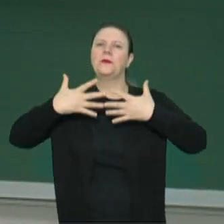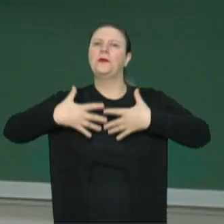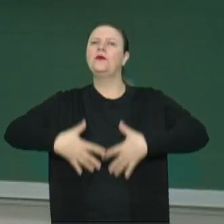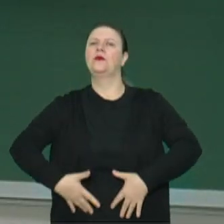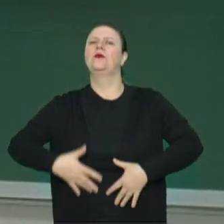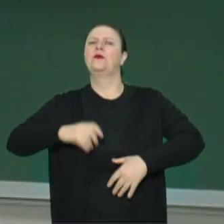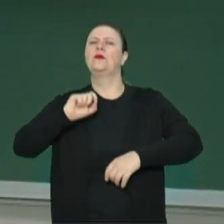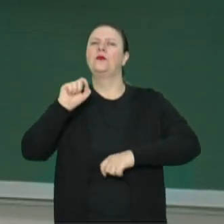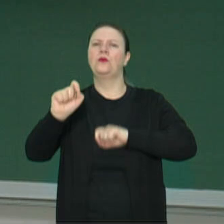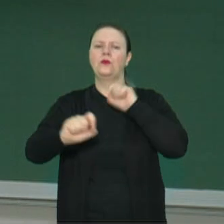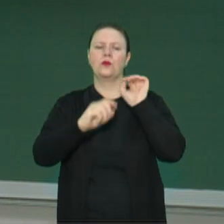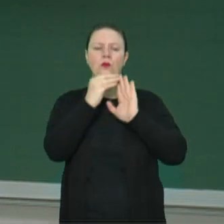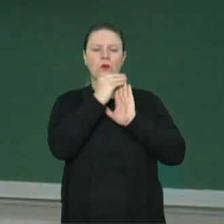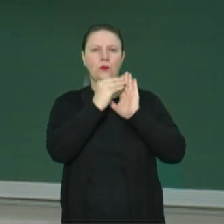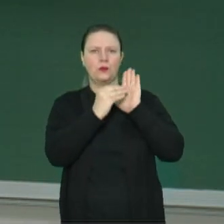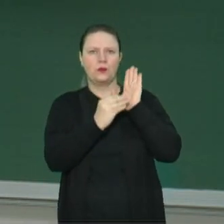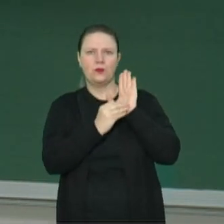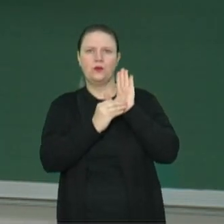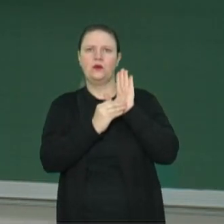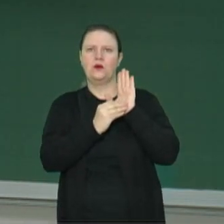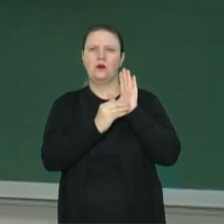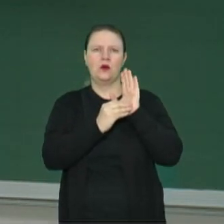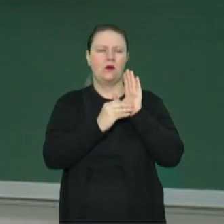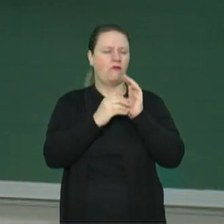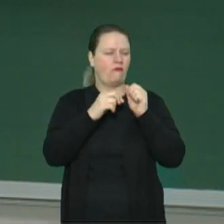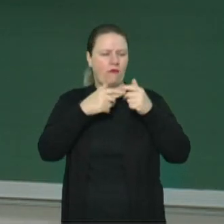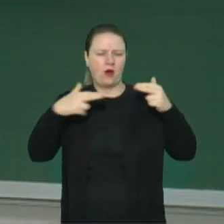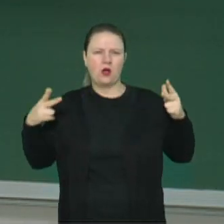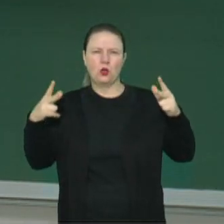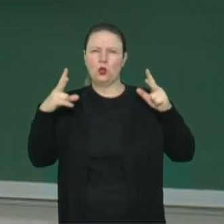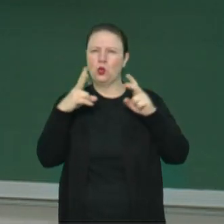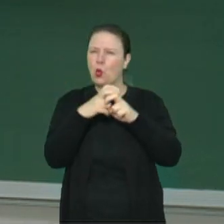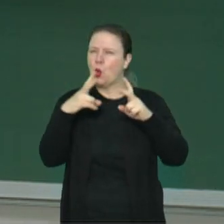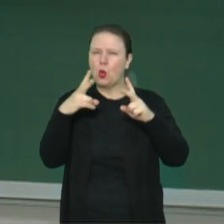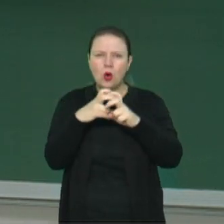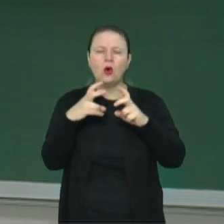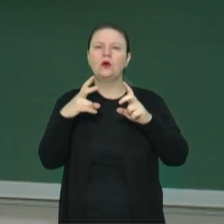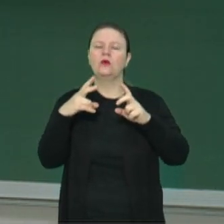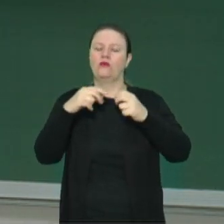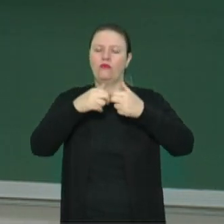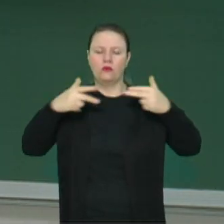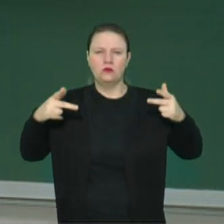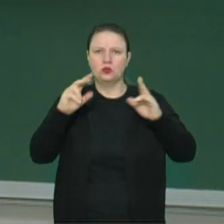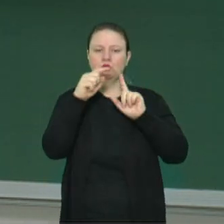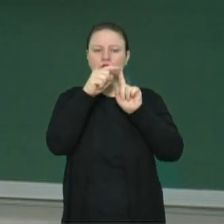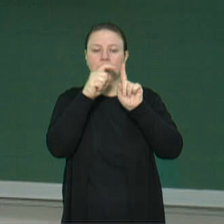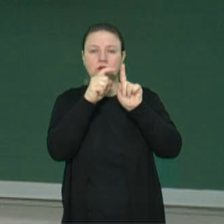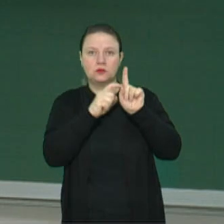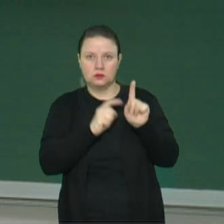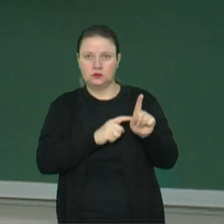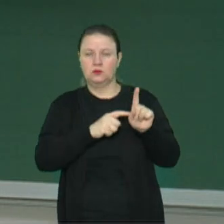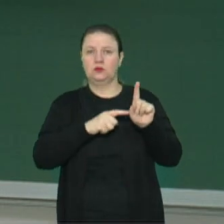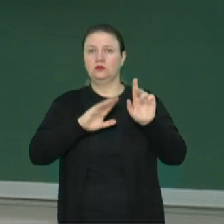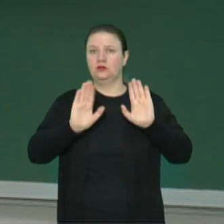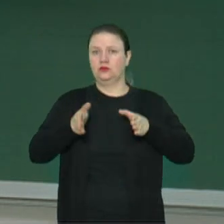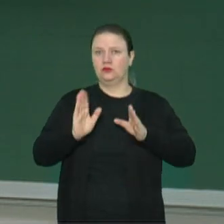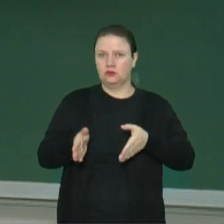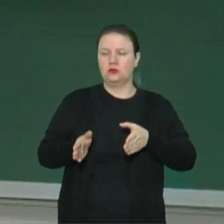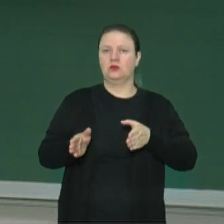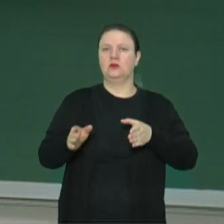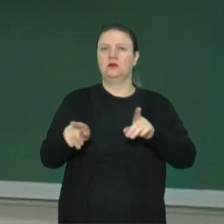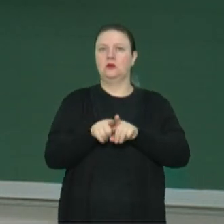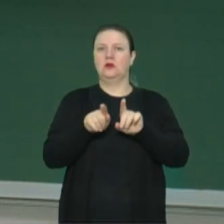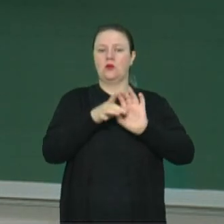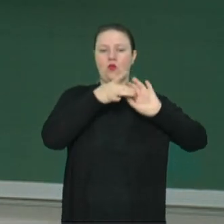a trabalhar as lutas em contexto mundial, né? Trabalhamos até então as lutas disputadas